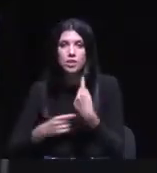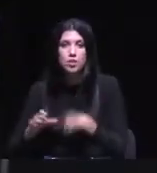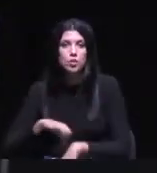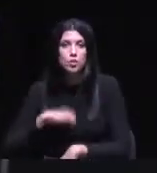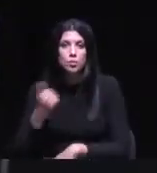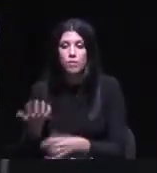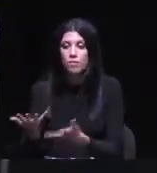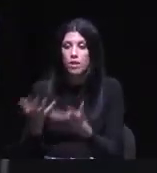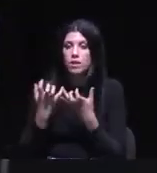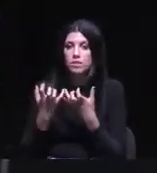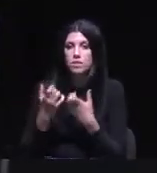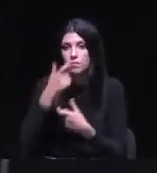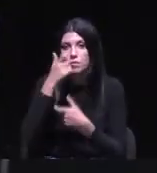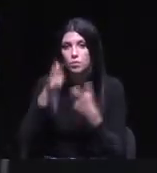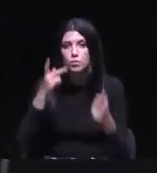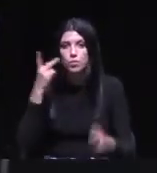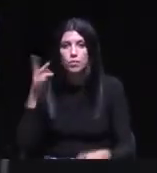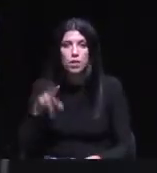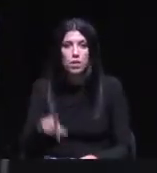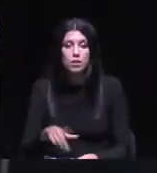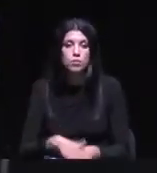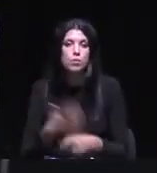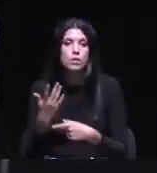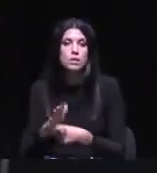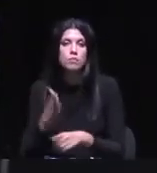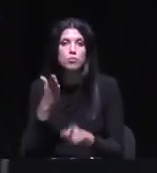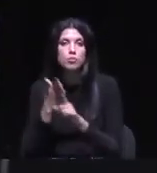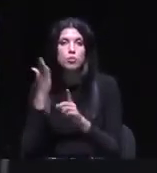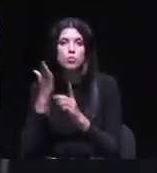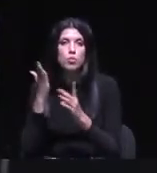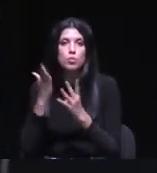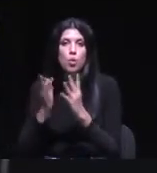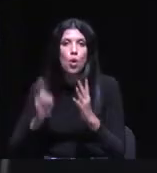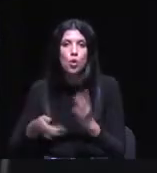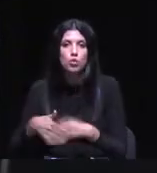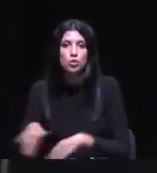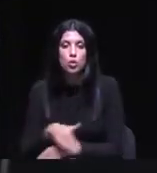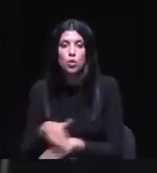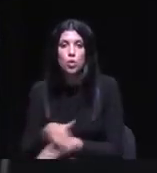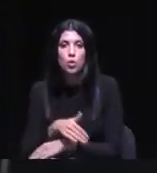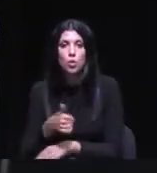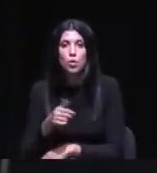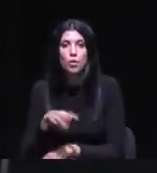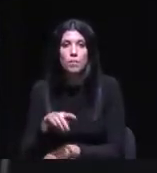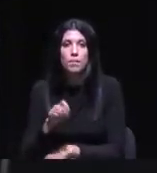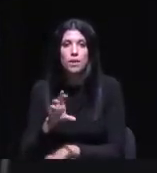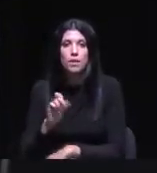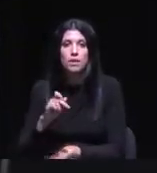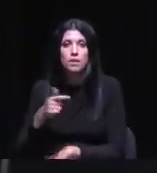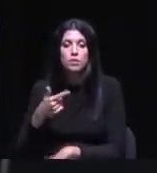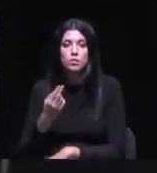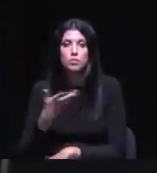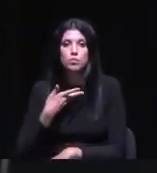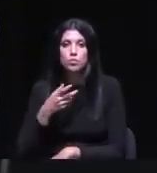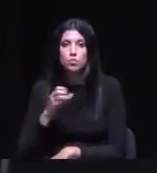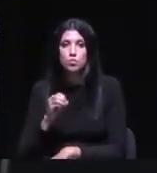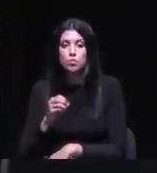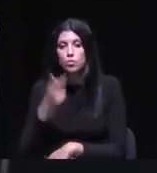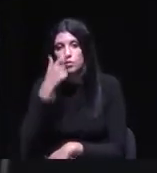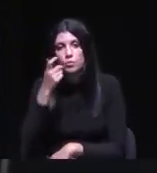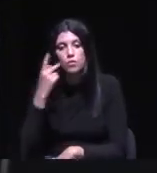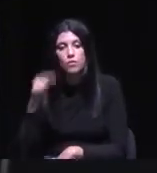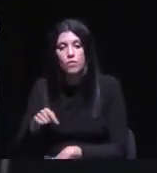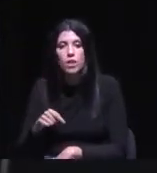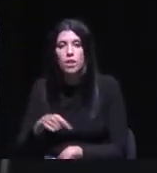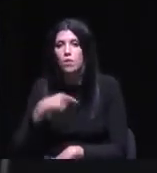PEV tem recebido dos munícipes. Para dar exemplos muito concretos, na Rua do Mercatudo, no Conde Barão, os moradores convivem